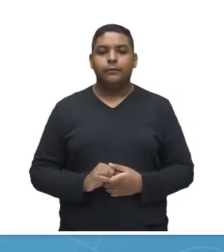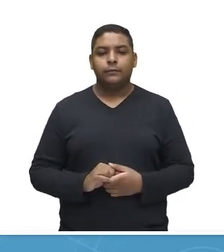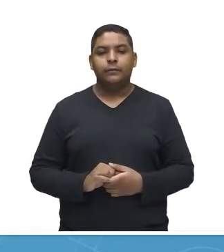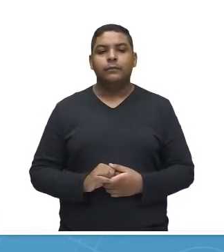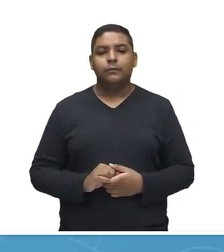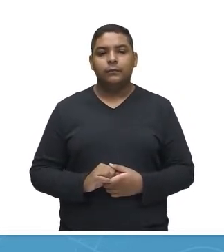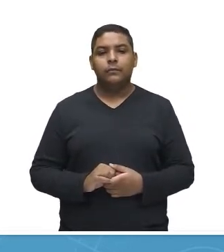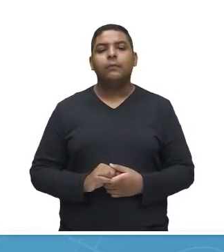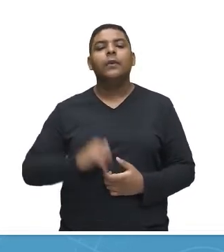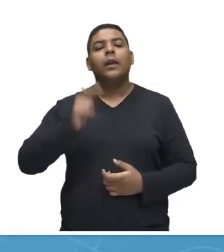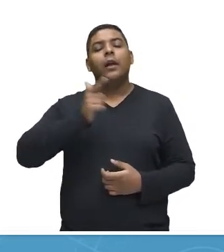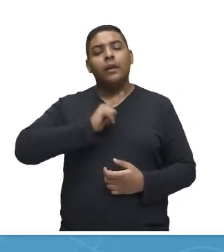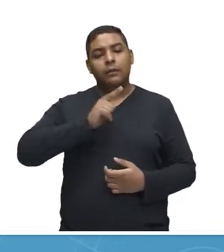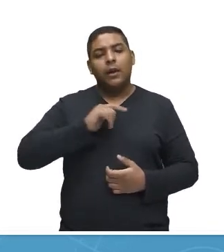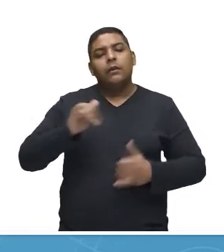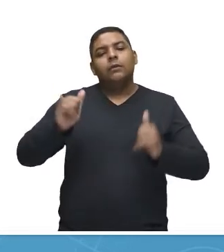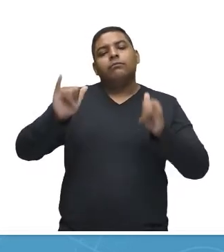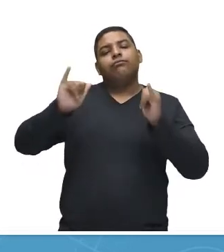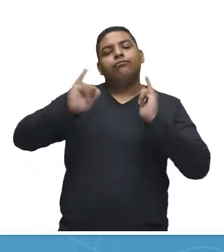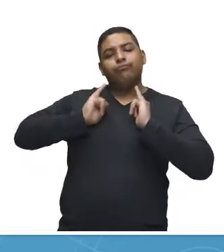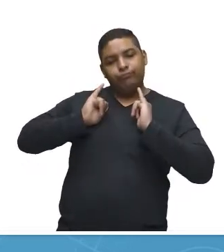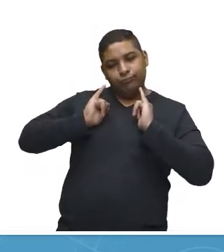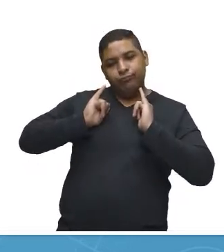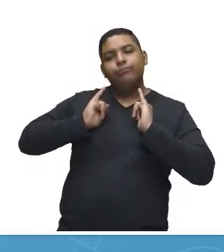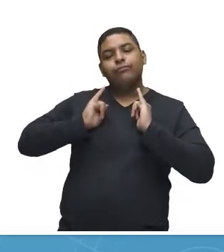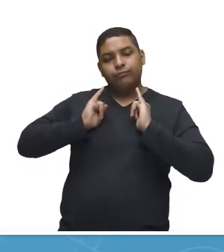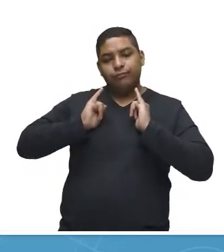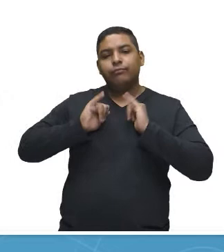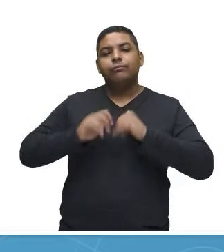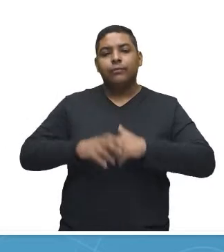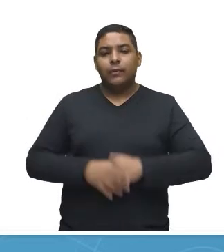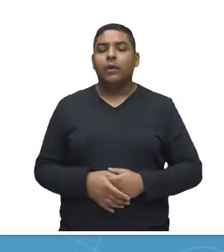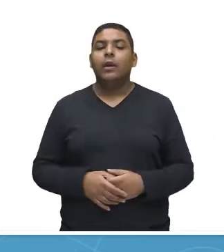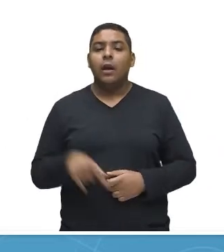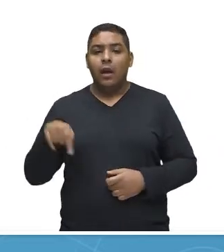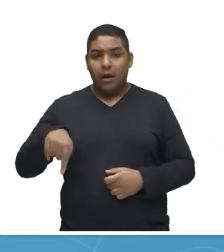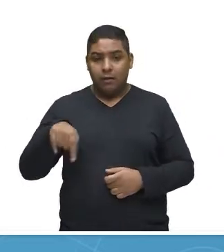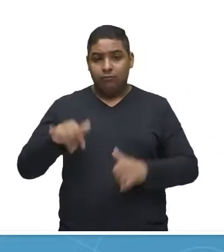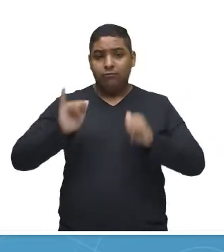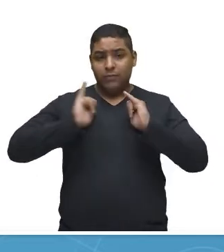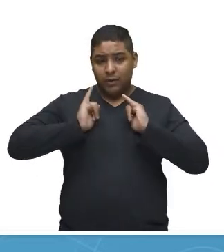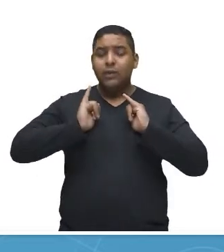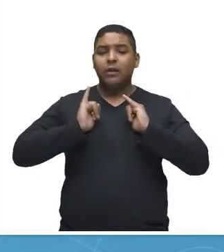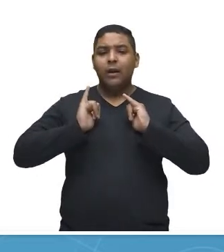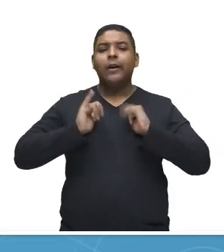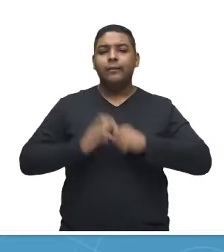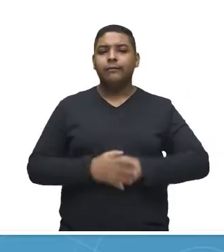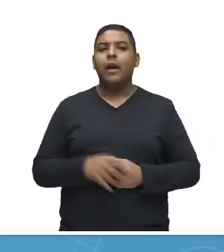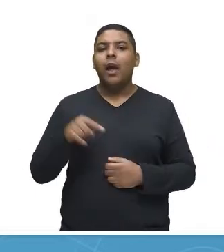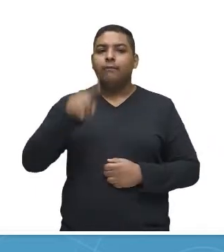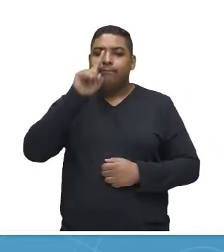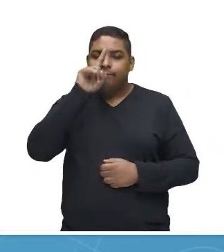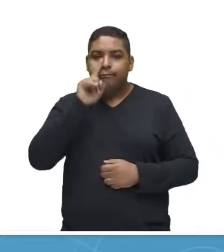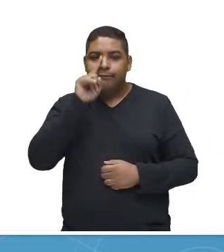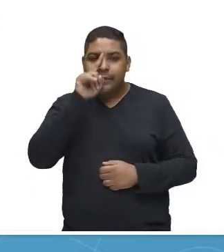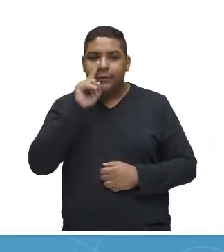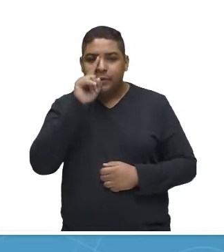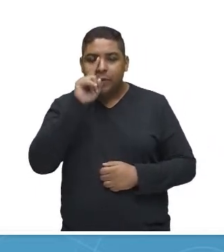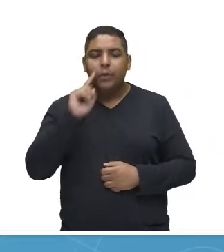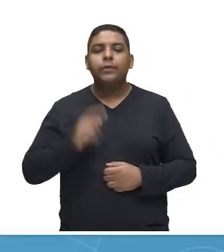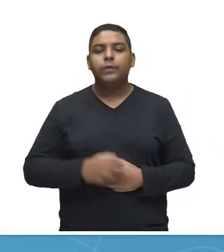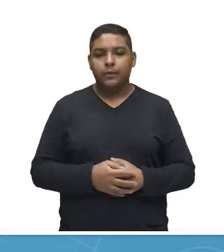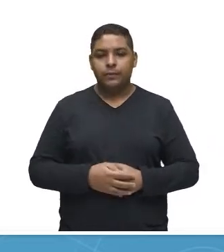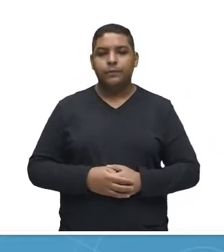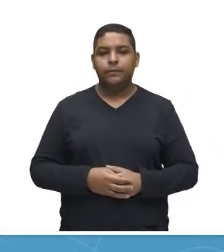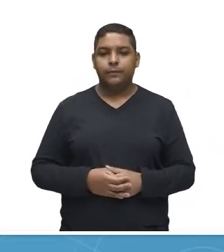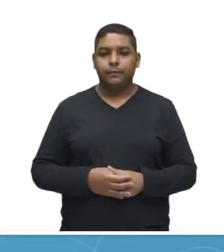nós temos aí o sedentário. Então, essa classificação, ela é uma das mais perigosas, né? Lá a gente